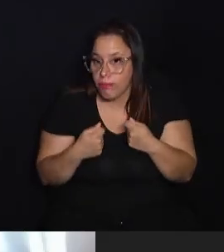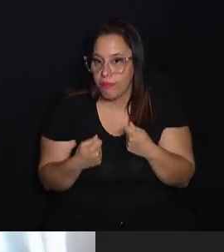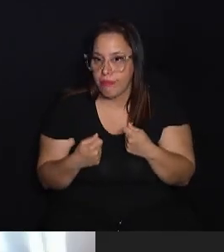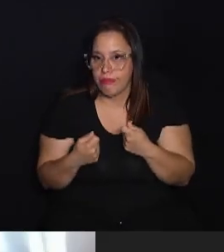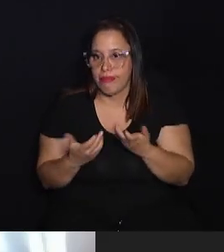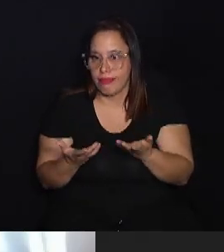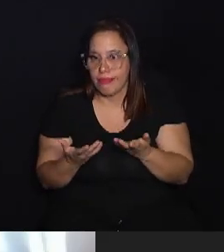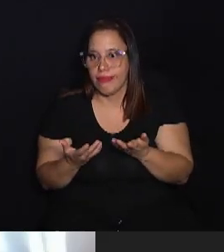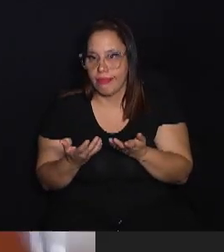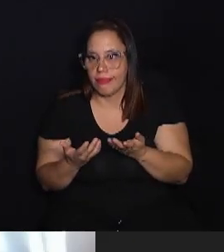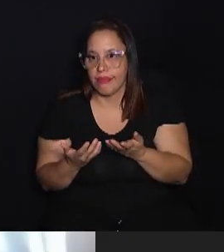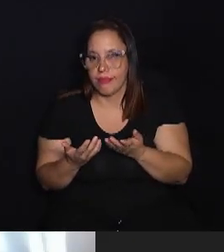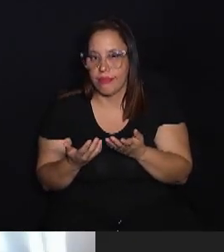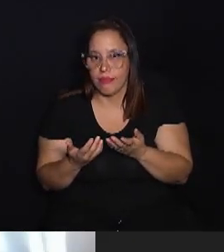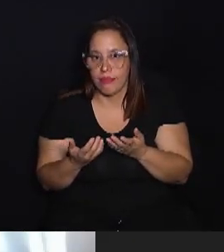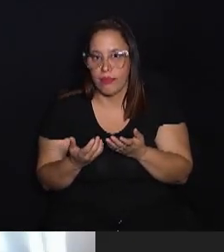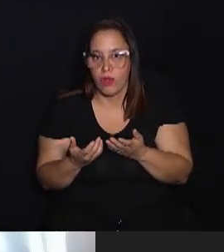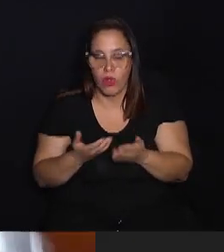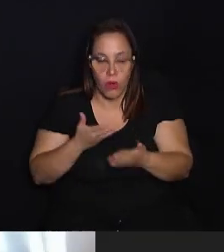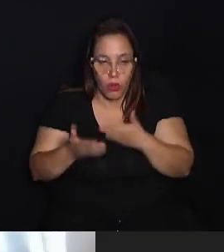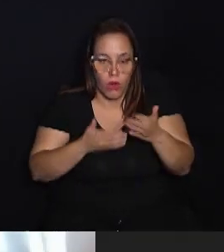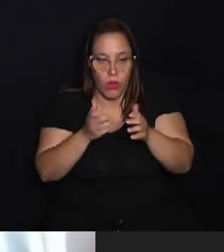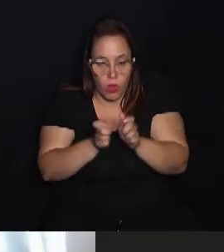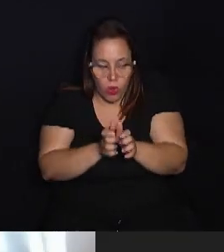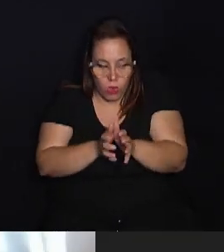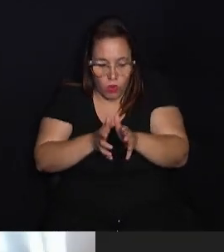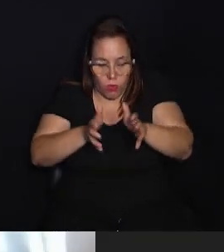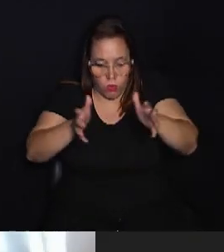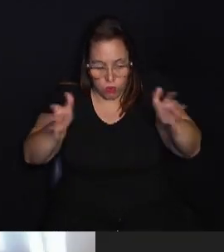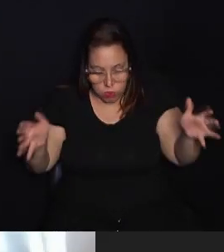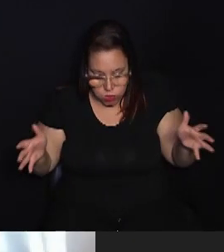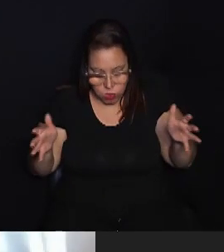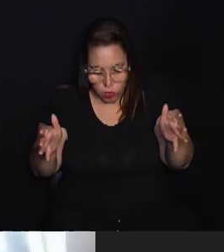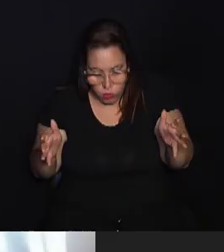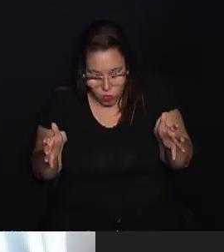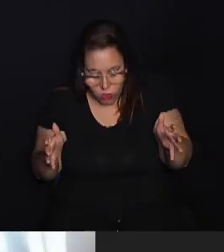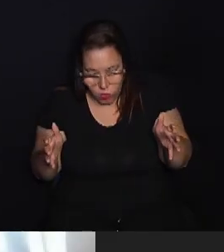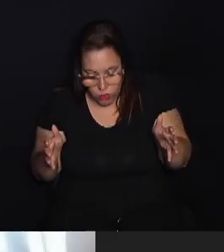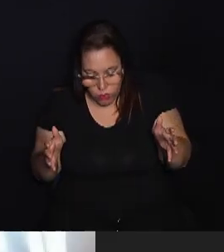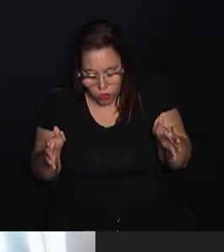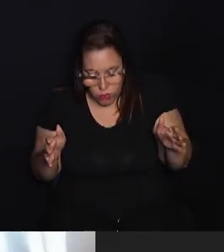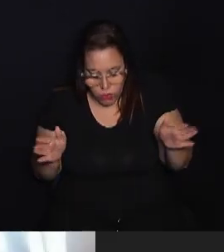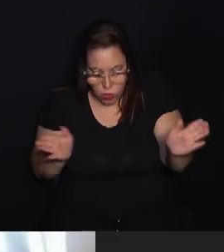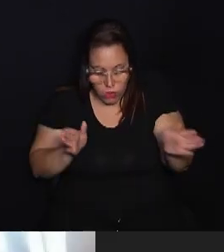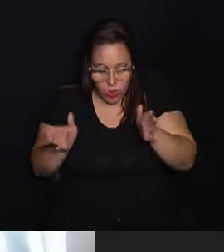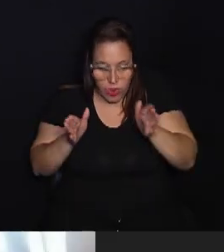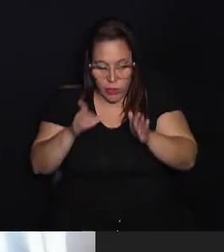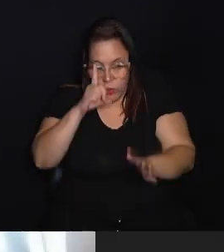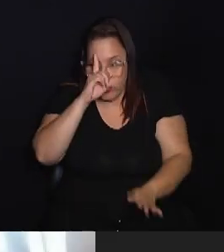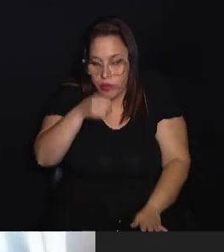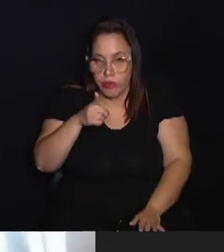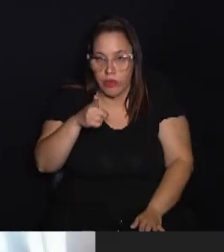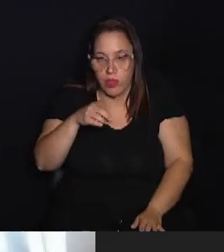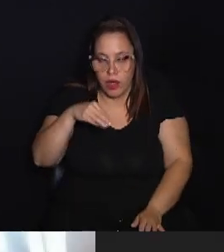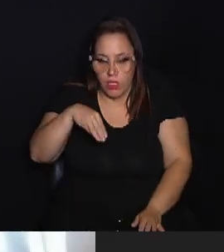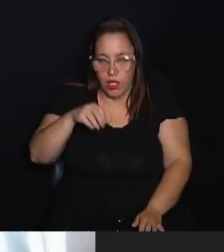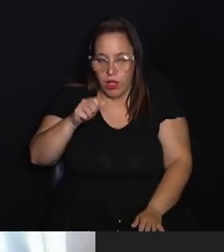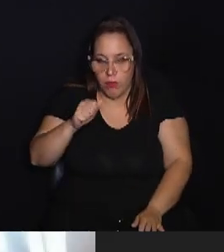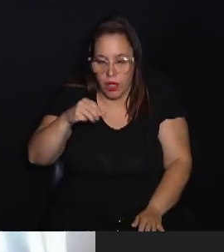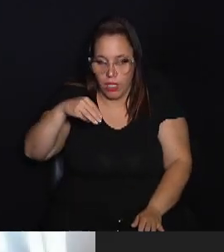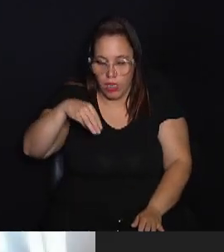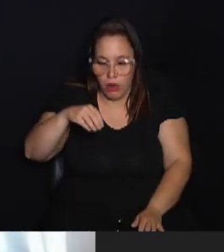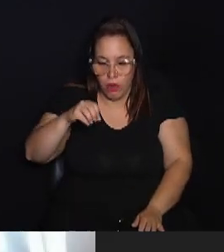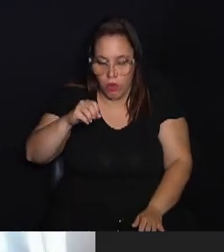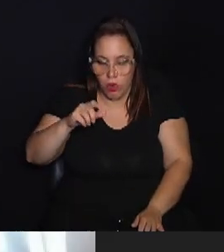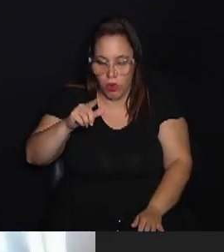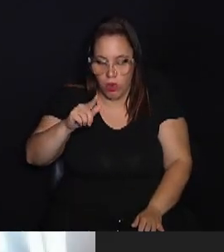para conservar e ampliar essa rede de acesso diagnóstico através da mamografia em